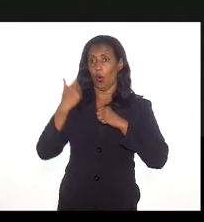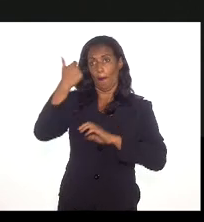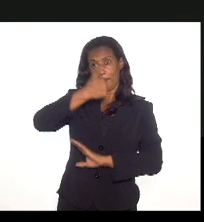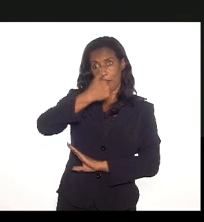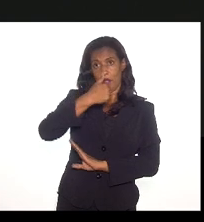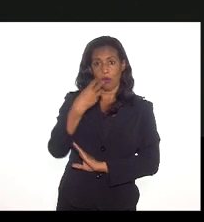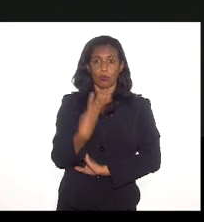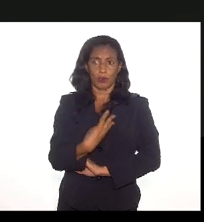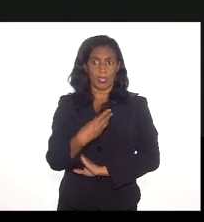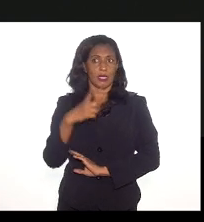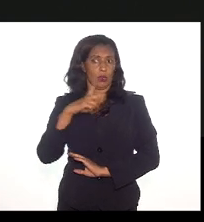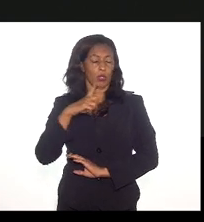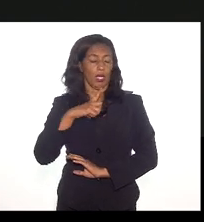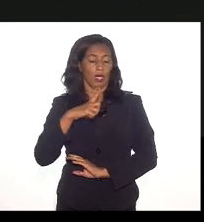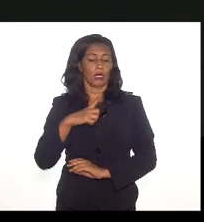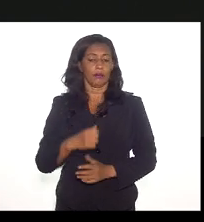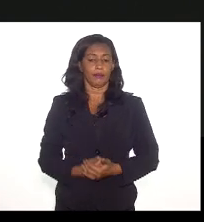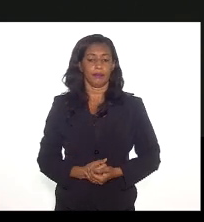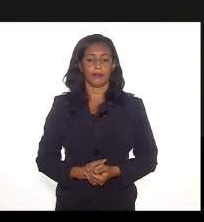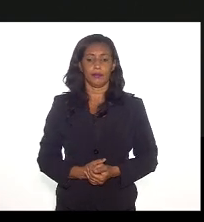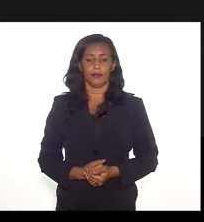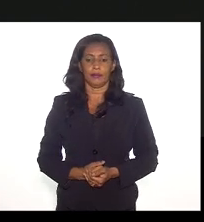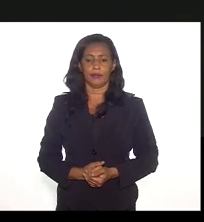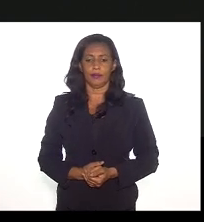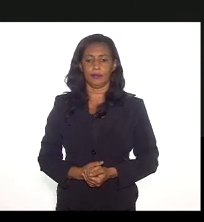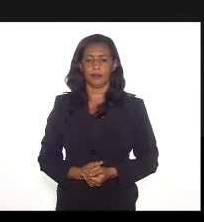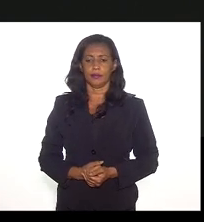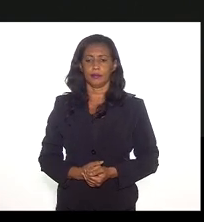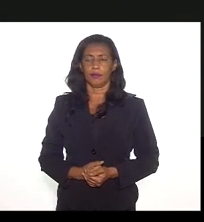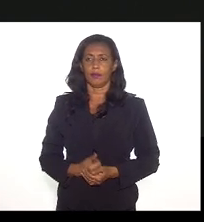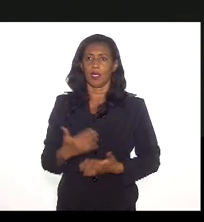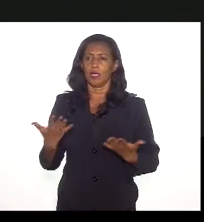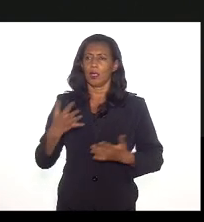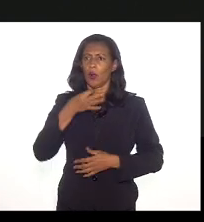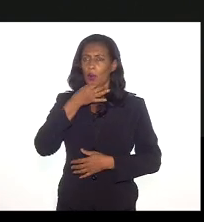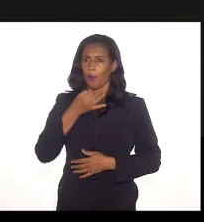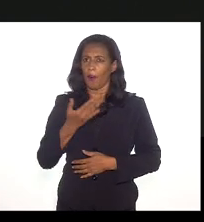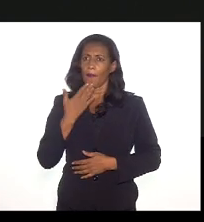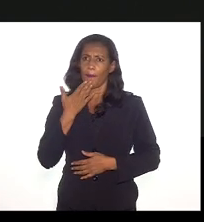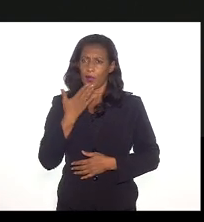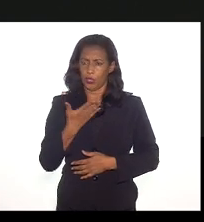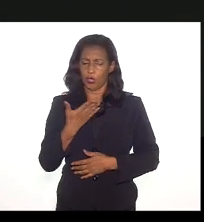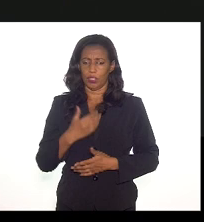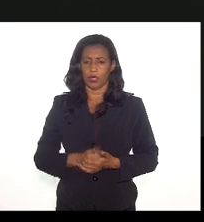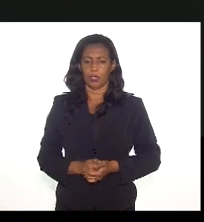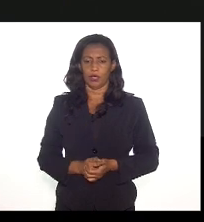3º. Beleza. No 1º e no 3º. Então, a sugestão, o deputado Luiz Paulo acolhe.